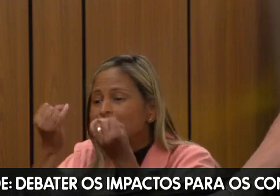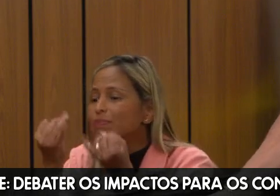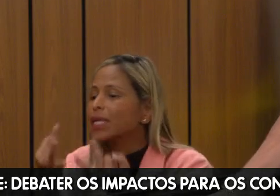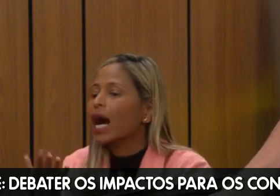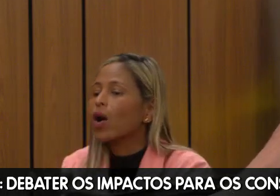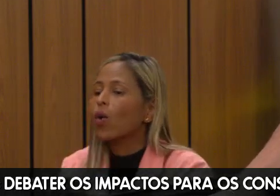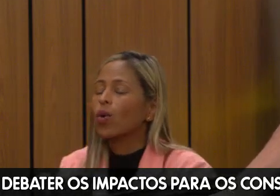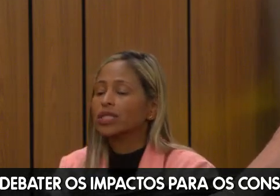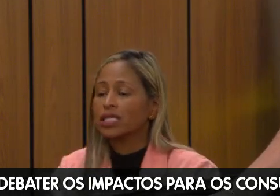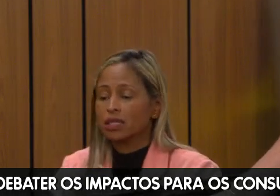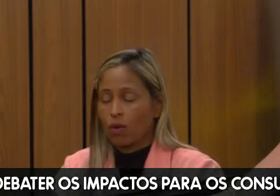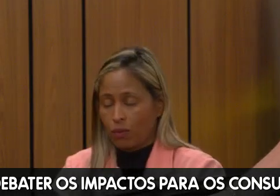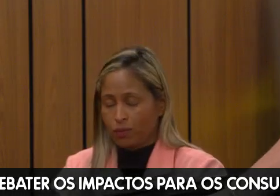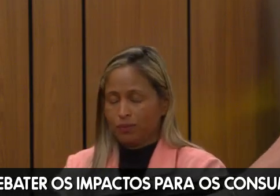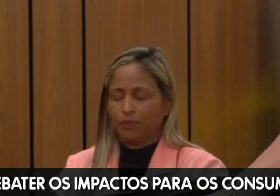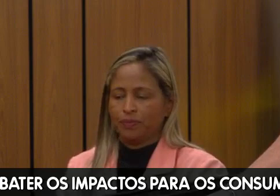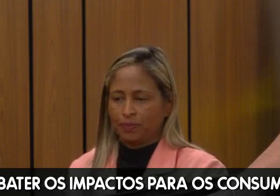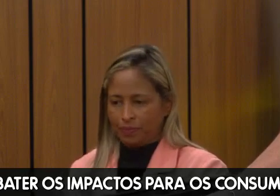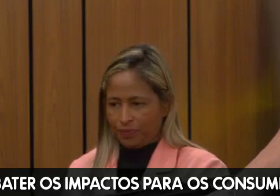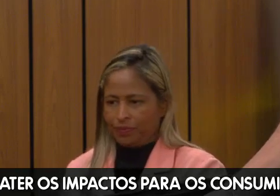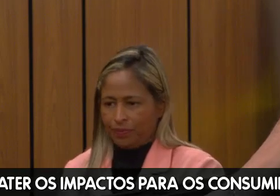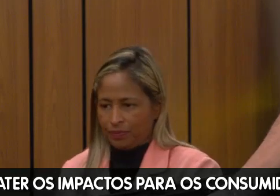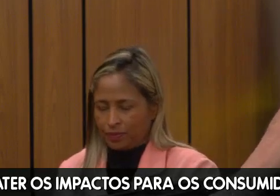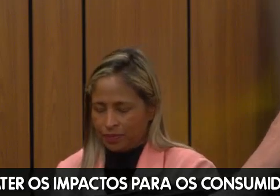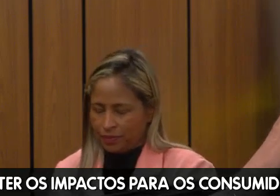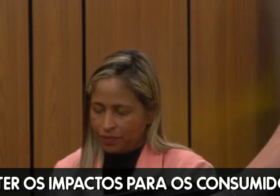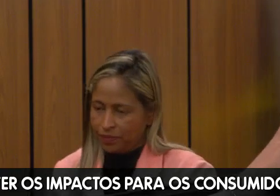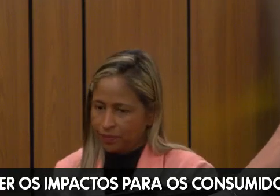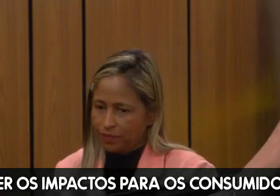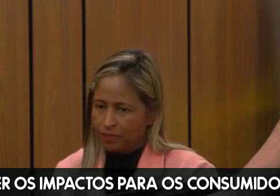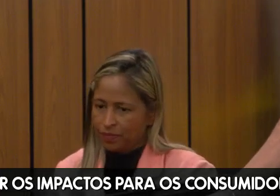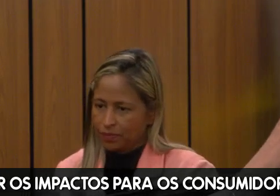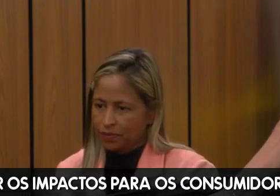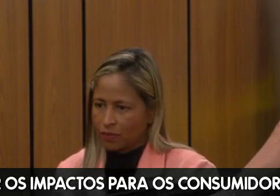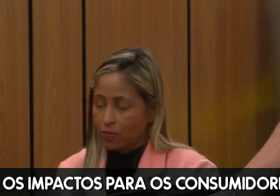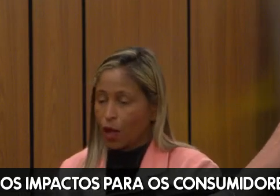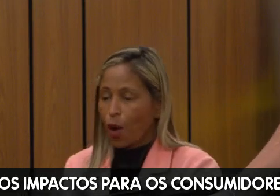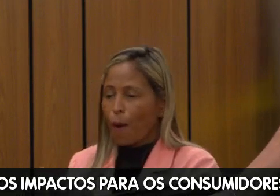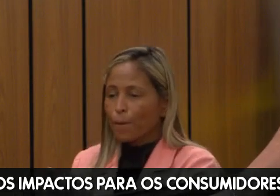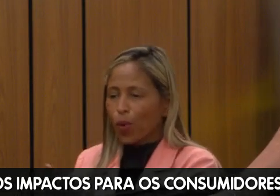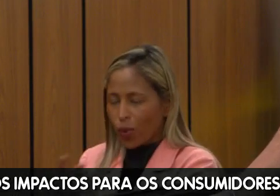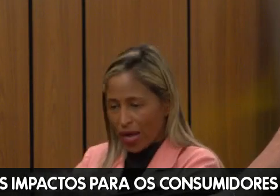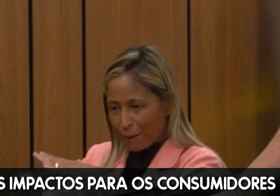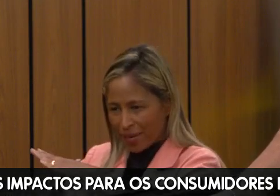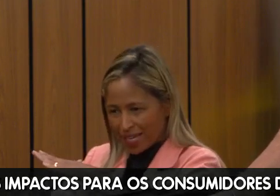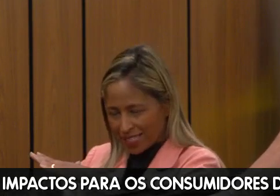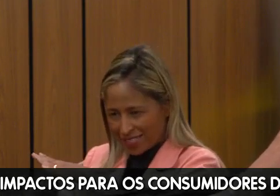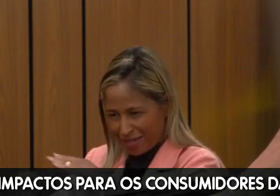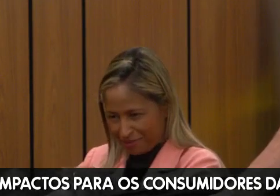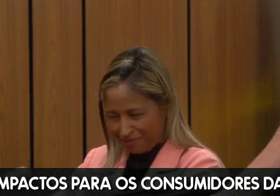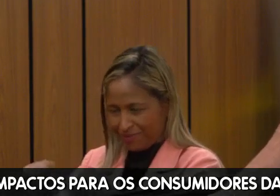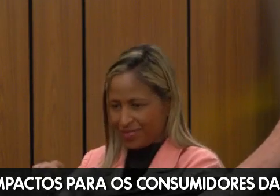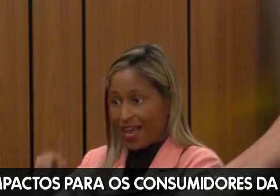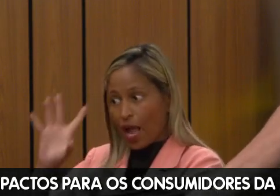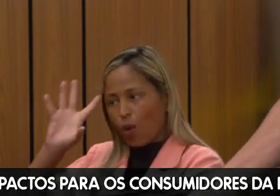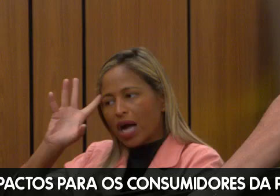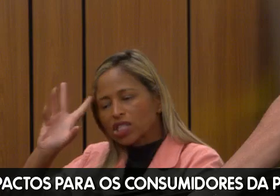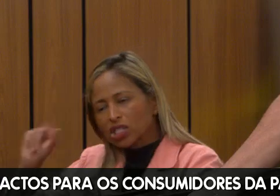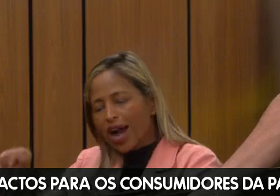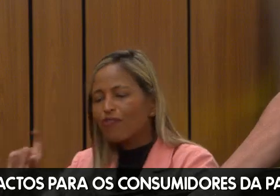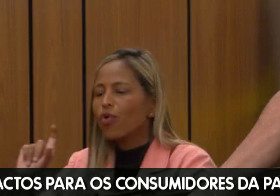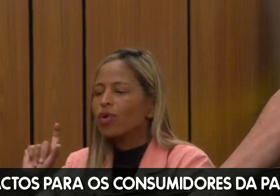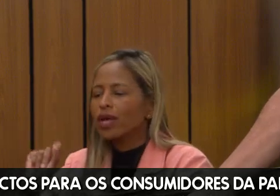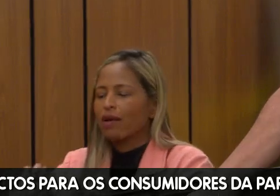que aconteceu comigo eu procurei arcata porque eu achava que a carta